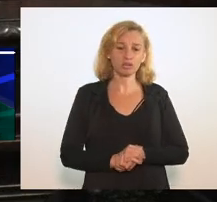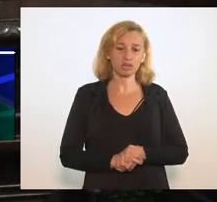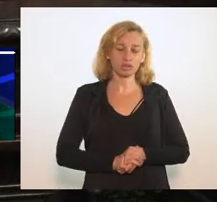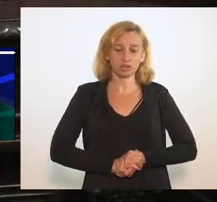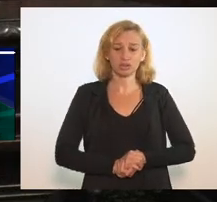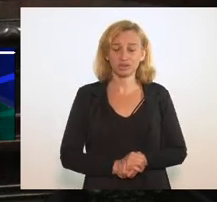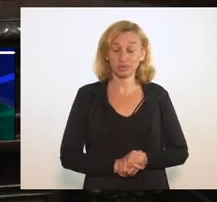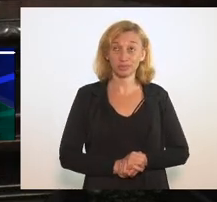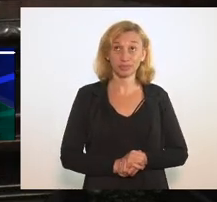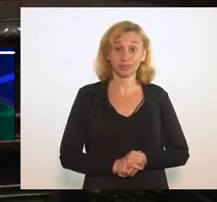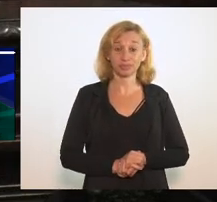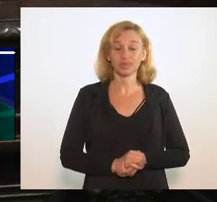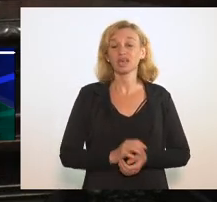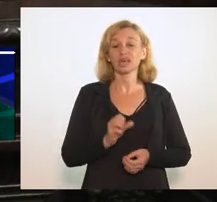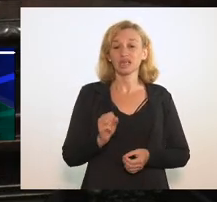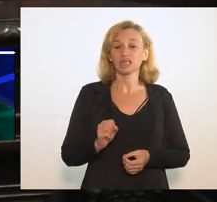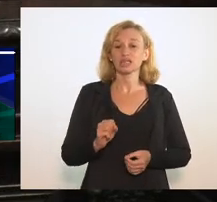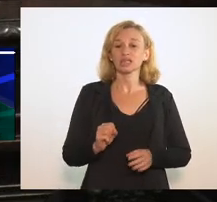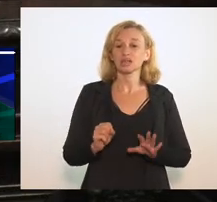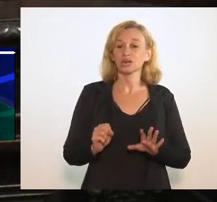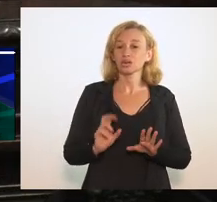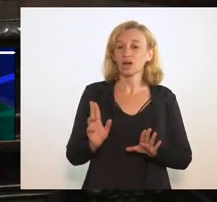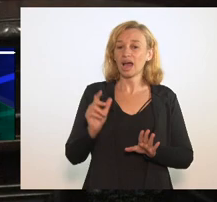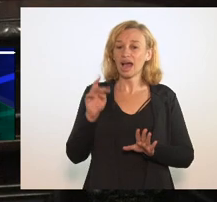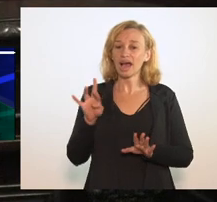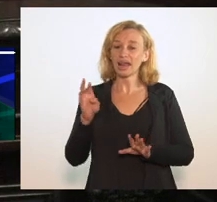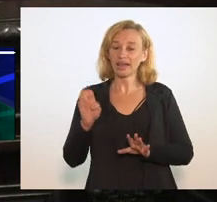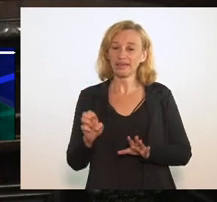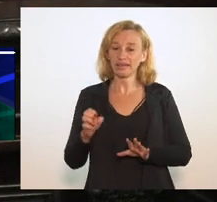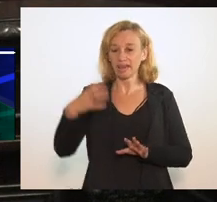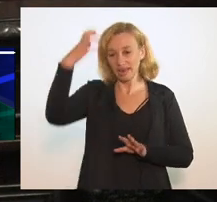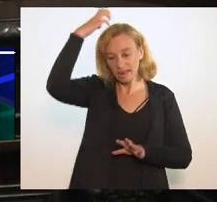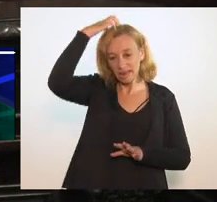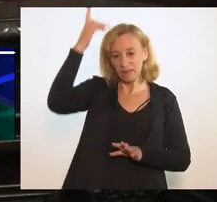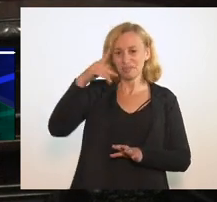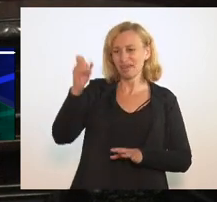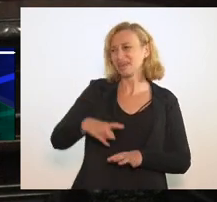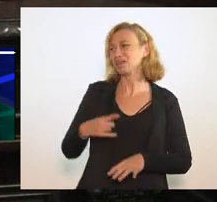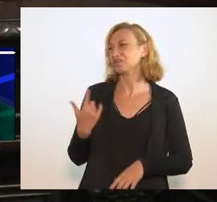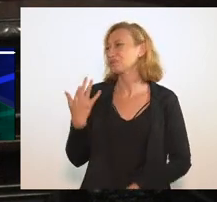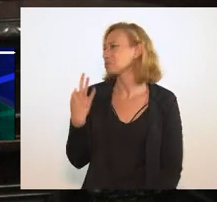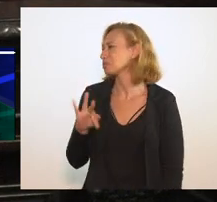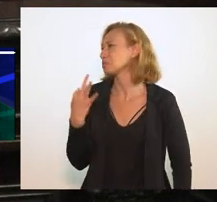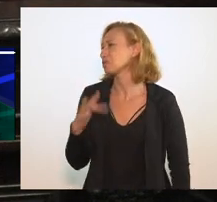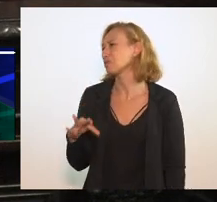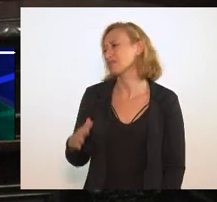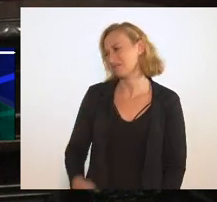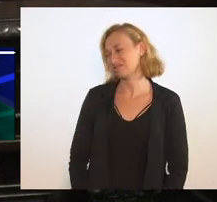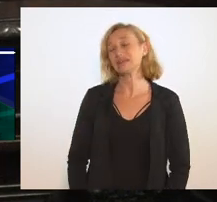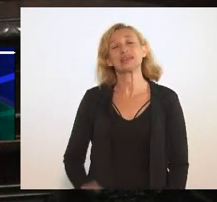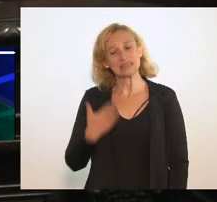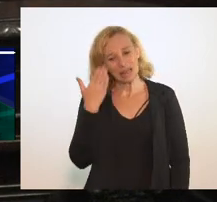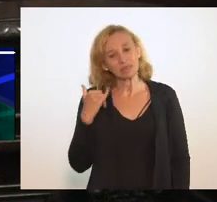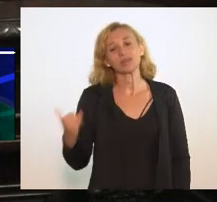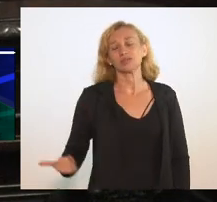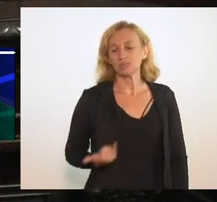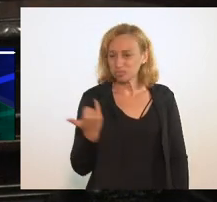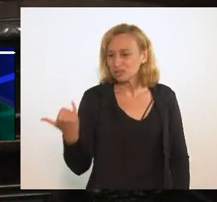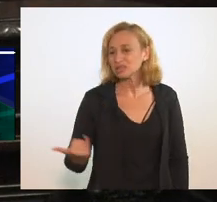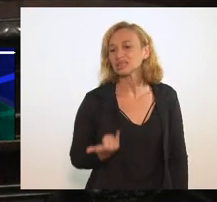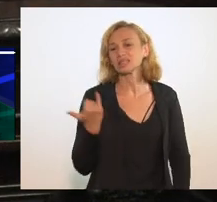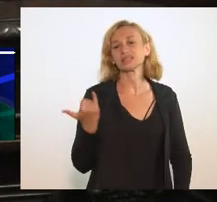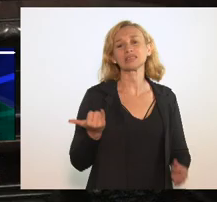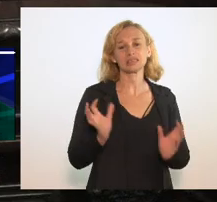então, chamarem de Arena Rei Pelé, aí dói mais ainda, porque a gente sabe a importância